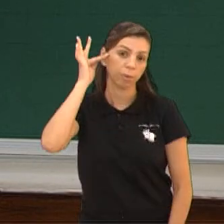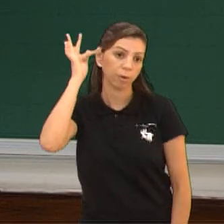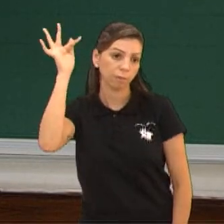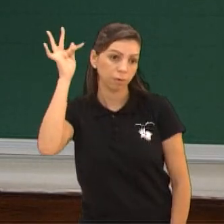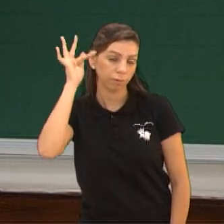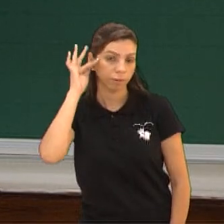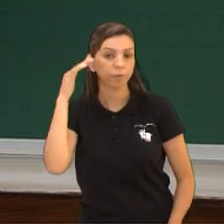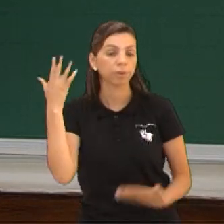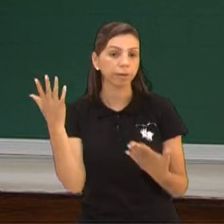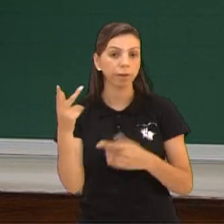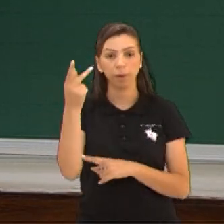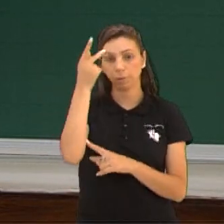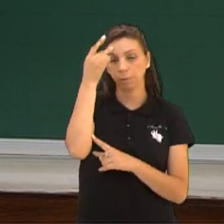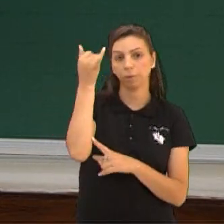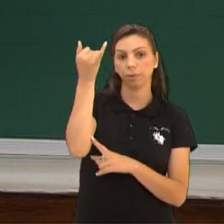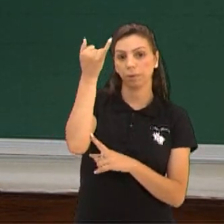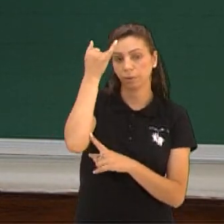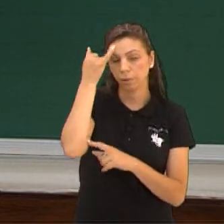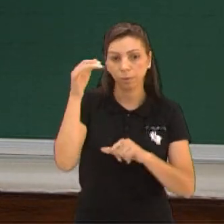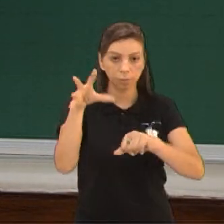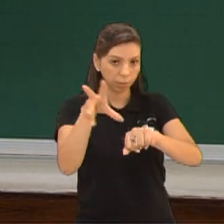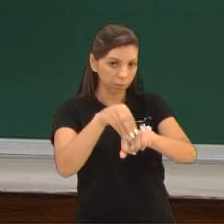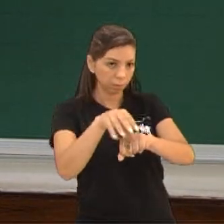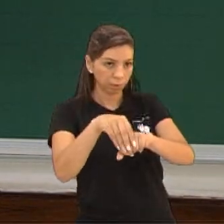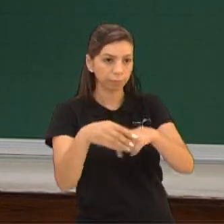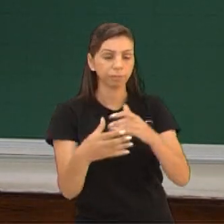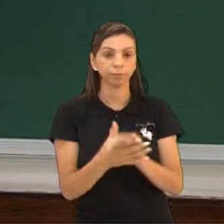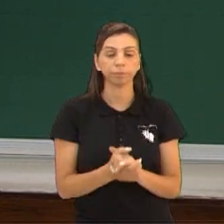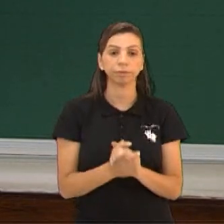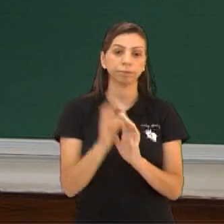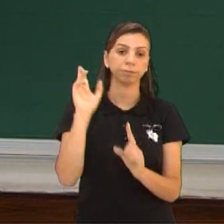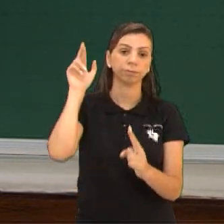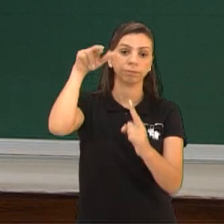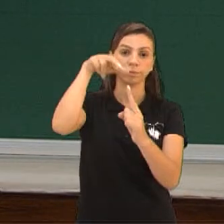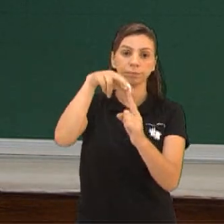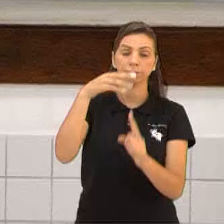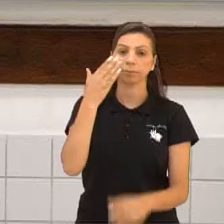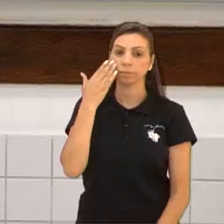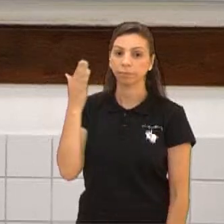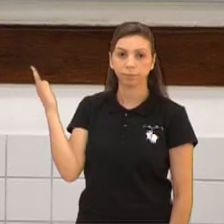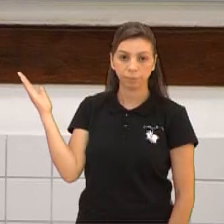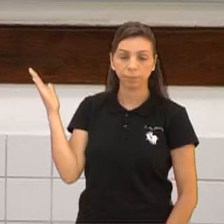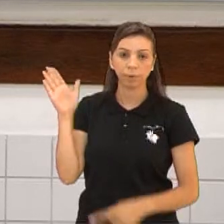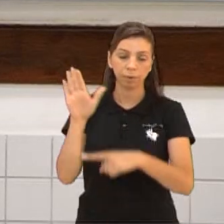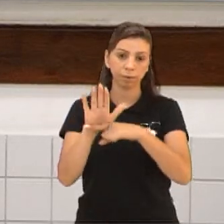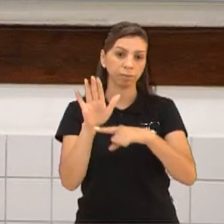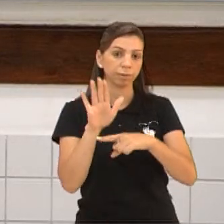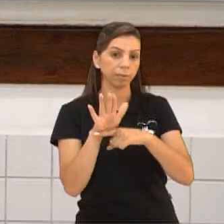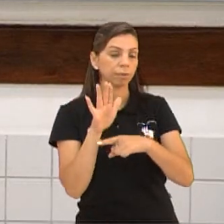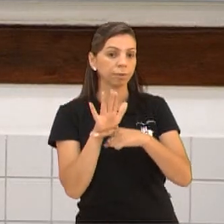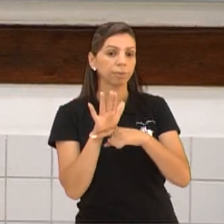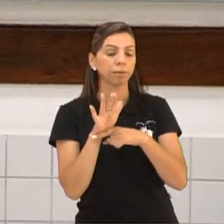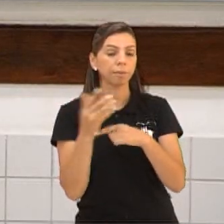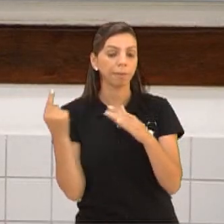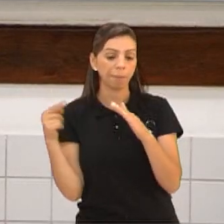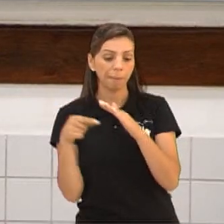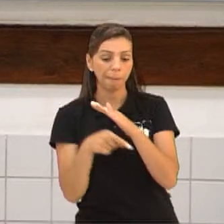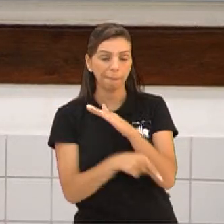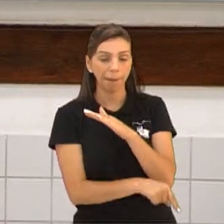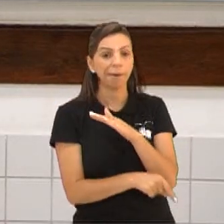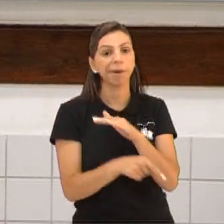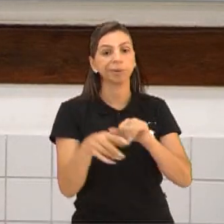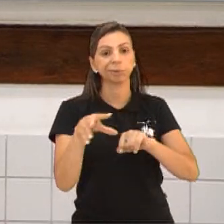nós teríamos o Kant na questão do conhecimento. Então, essas referências estão aqui para te ajudar a aprofundar ainda